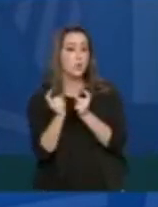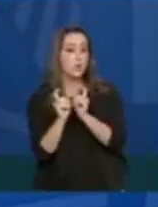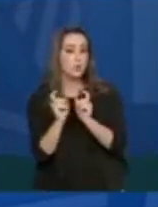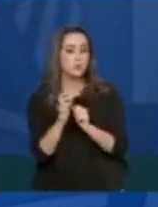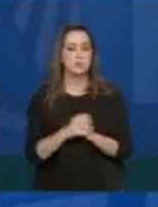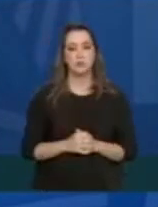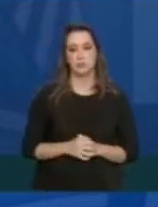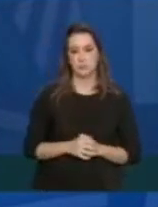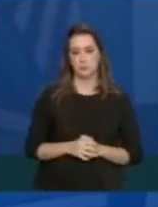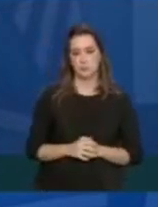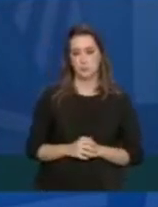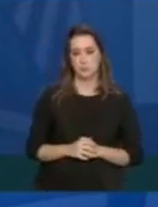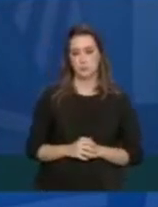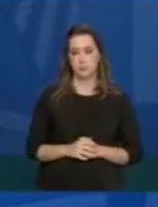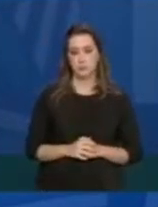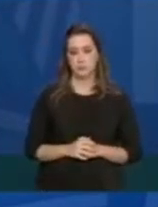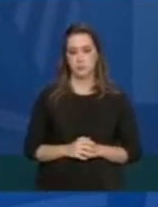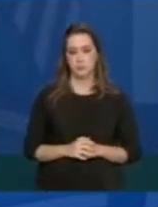político-administrativa.